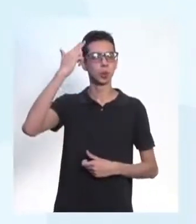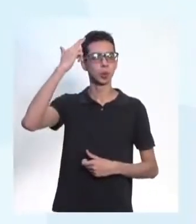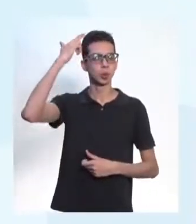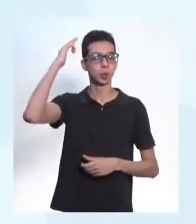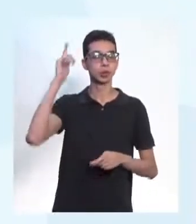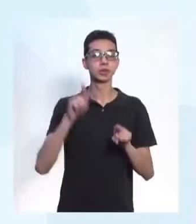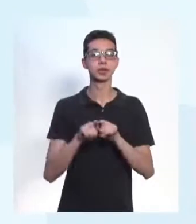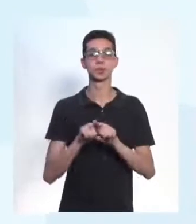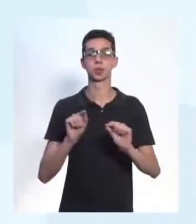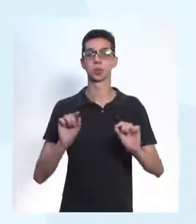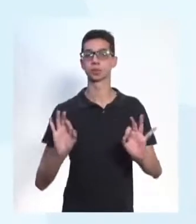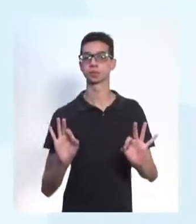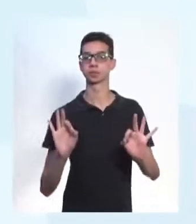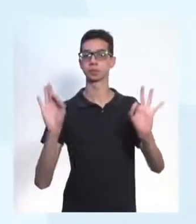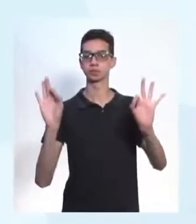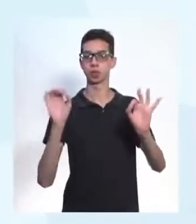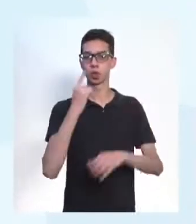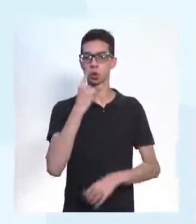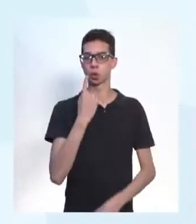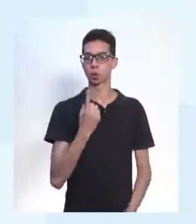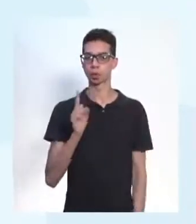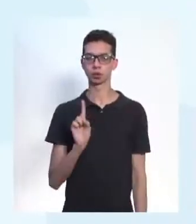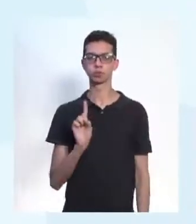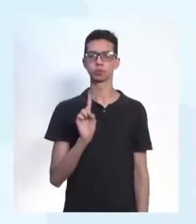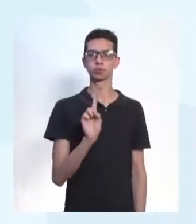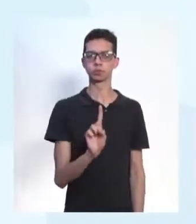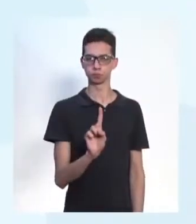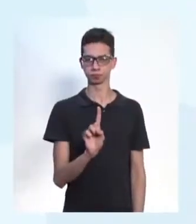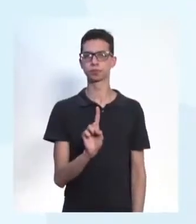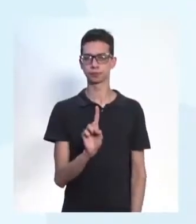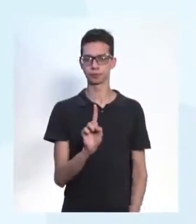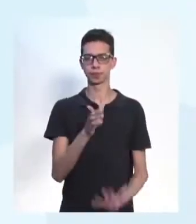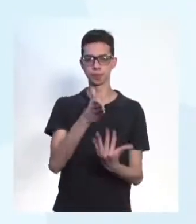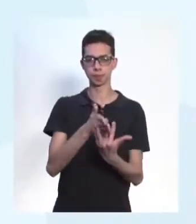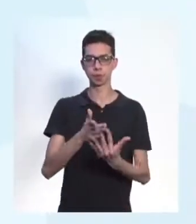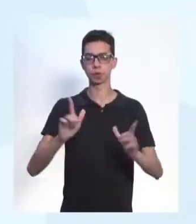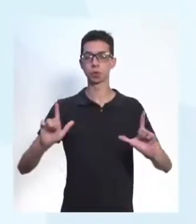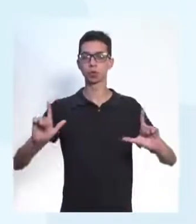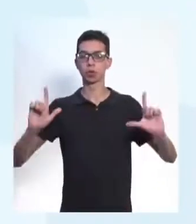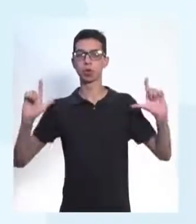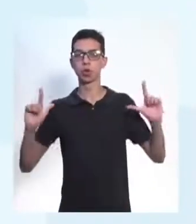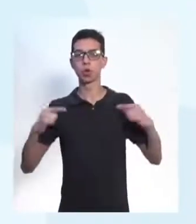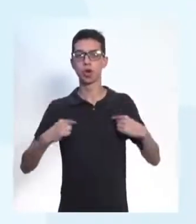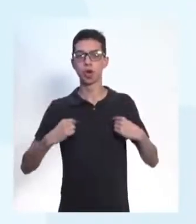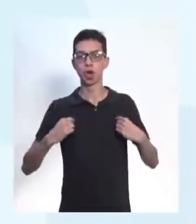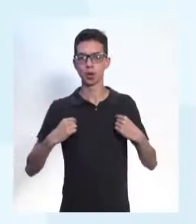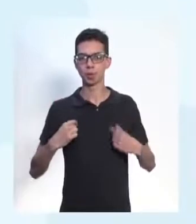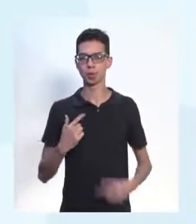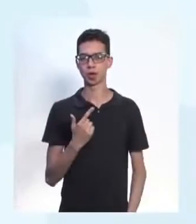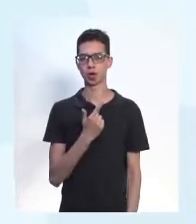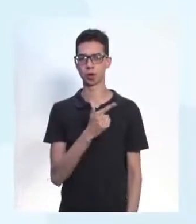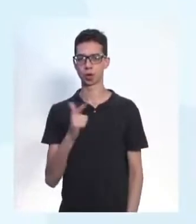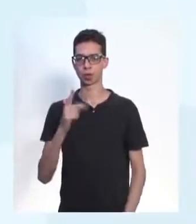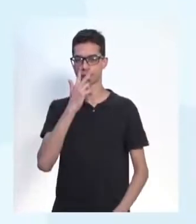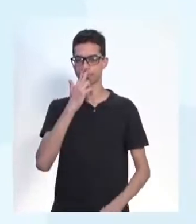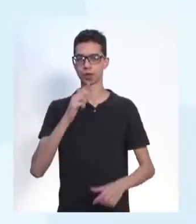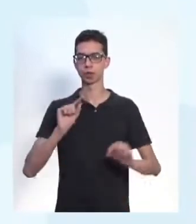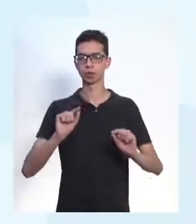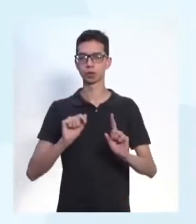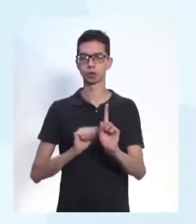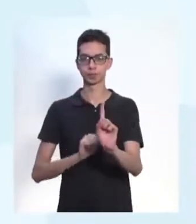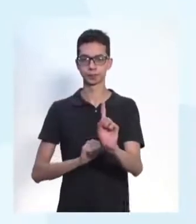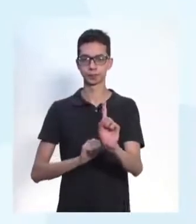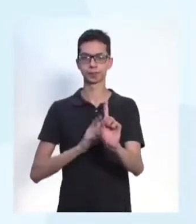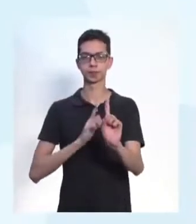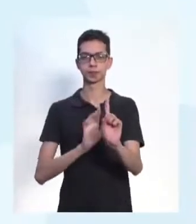porque uma está bem ao centro, e aí a roupa dele está mais em destaque, e as outras todas ao fundo com uma